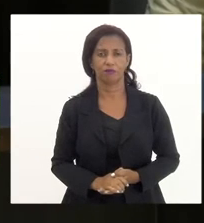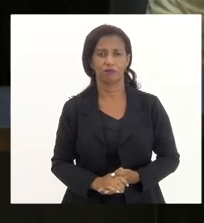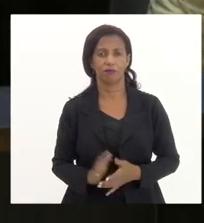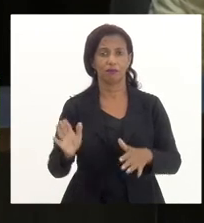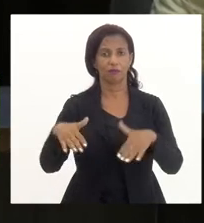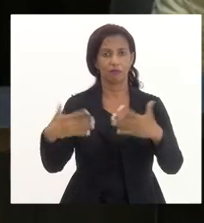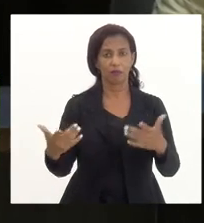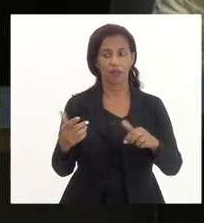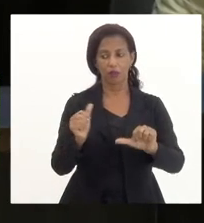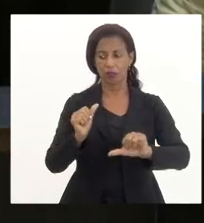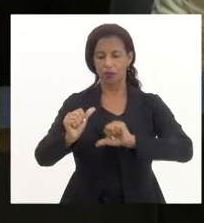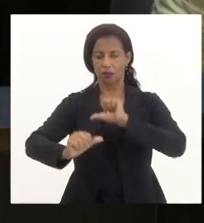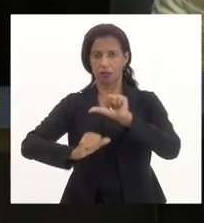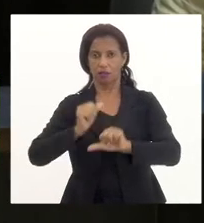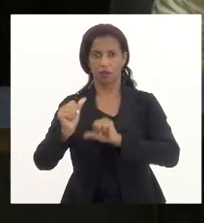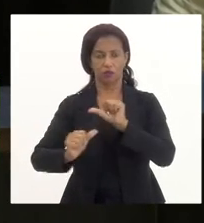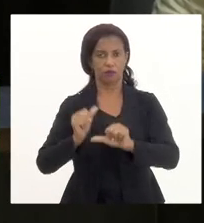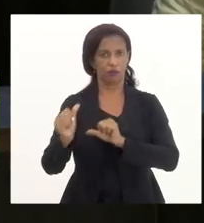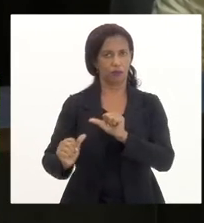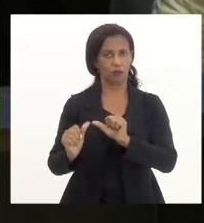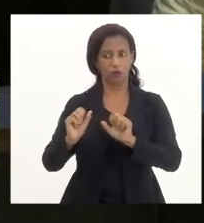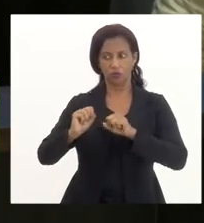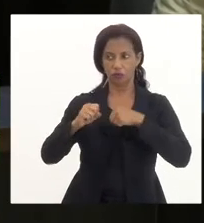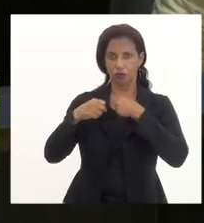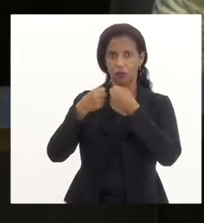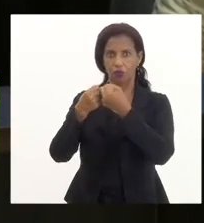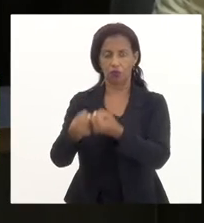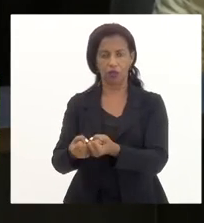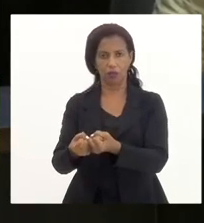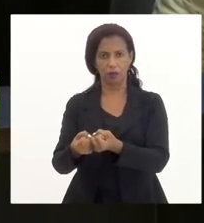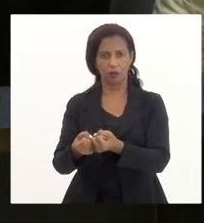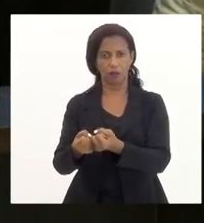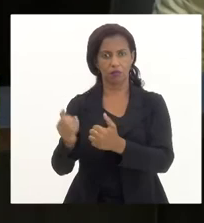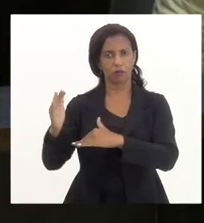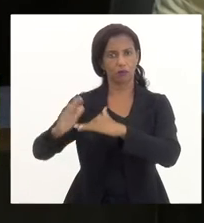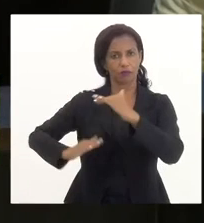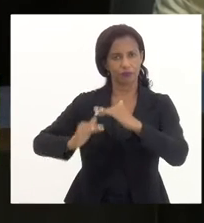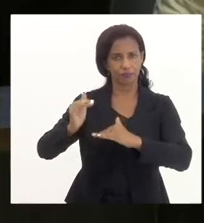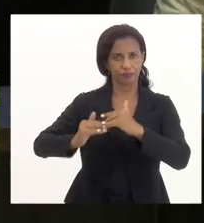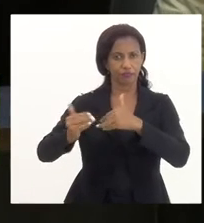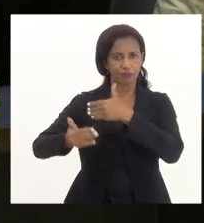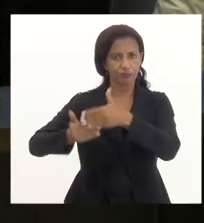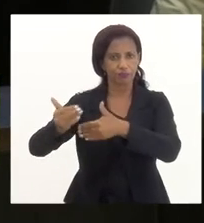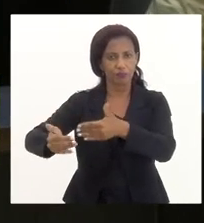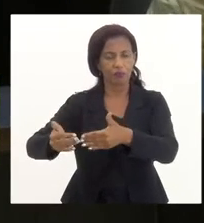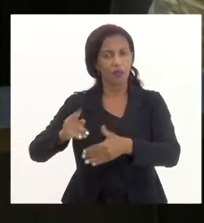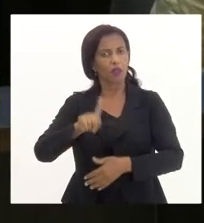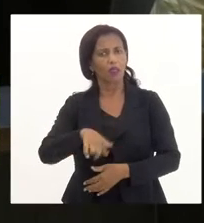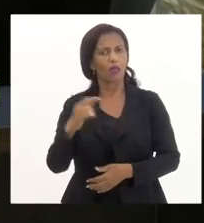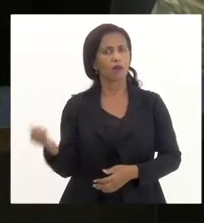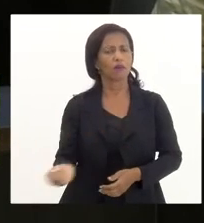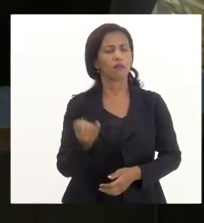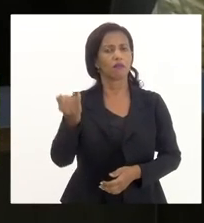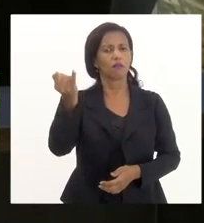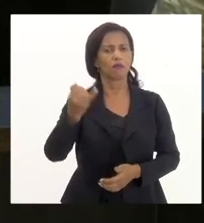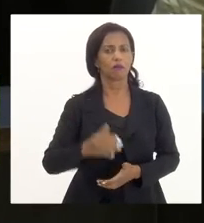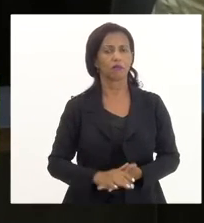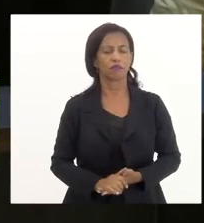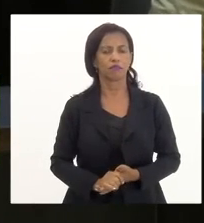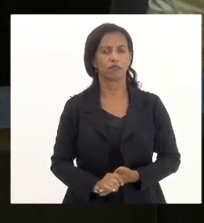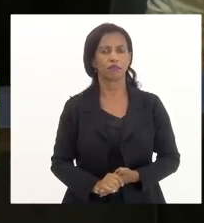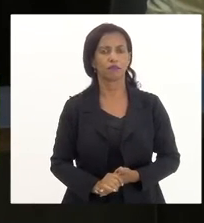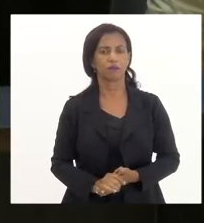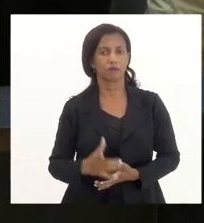então ele se tornou um elemento de fortalecimento das carreiras é que a fundamental né